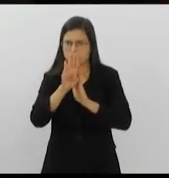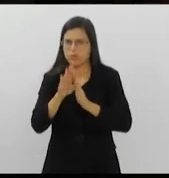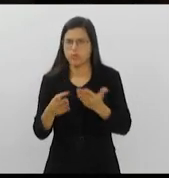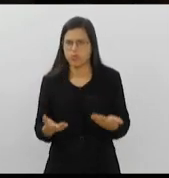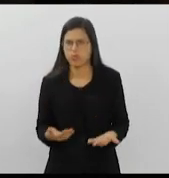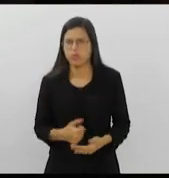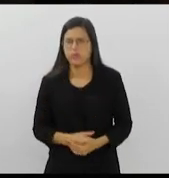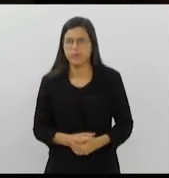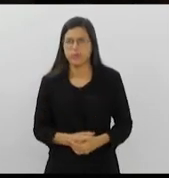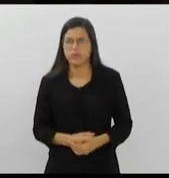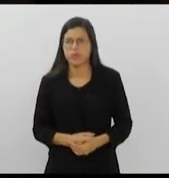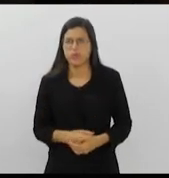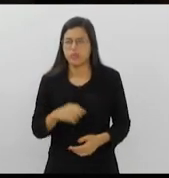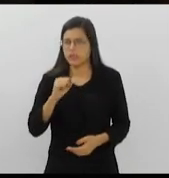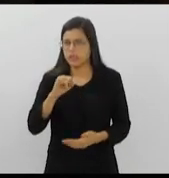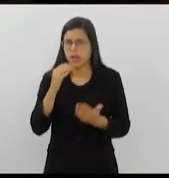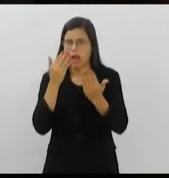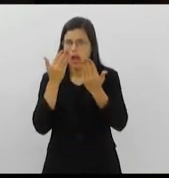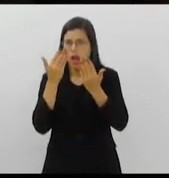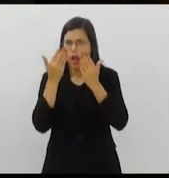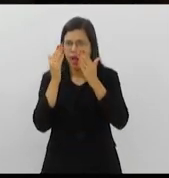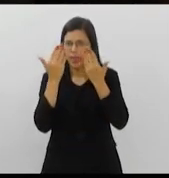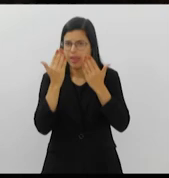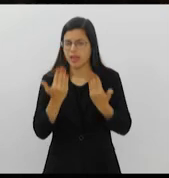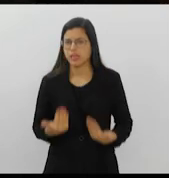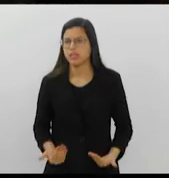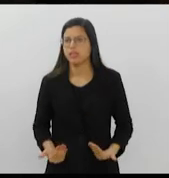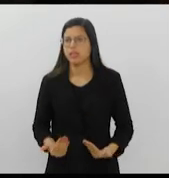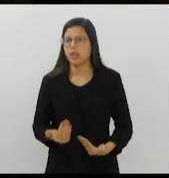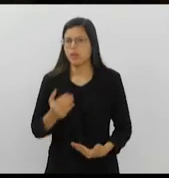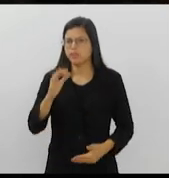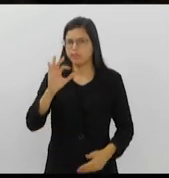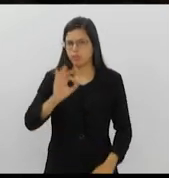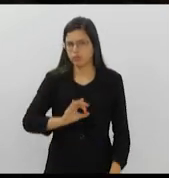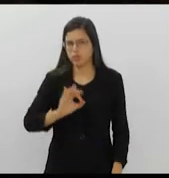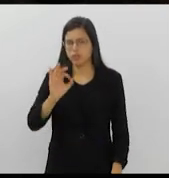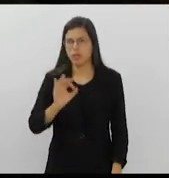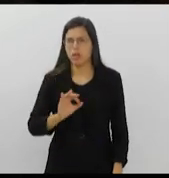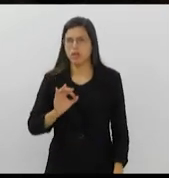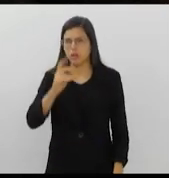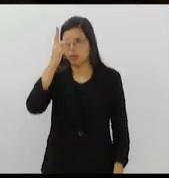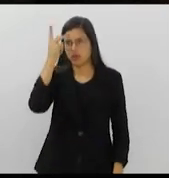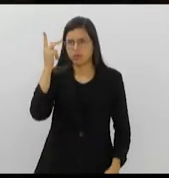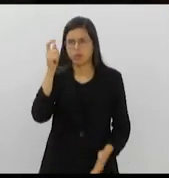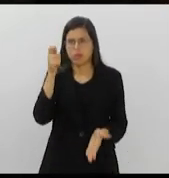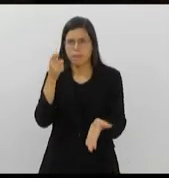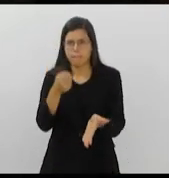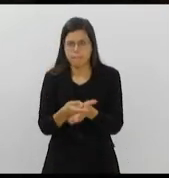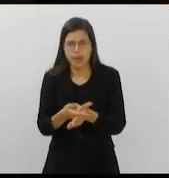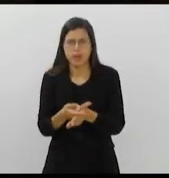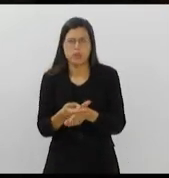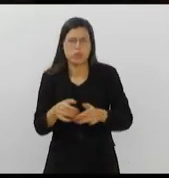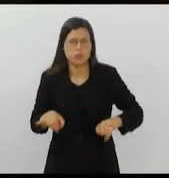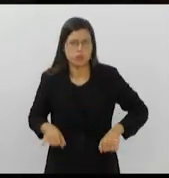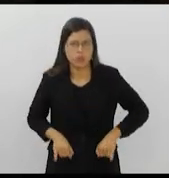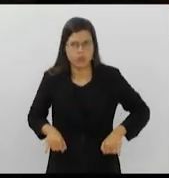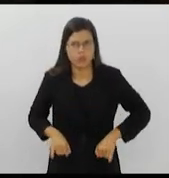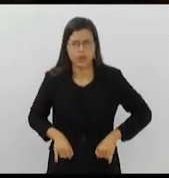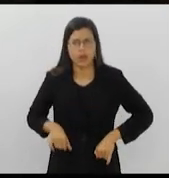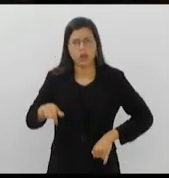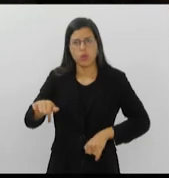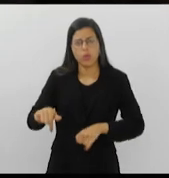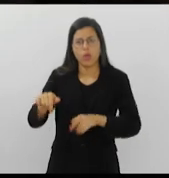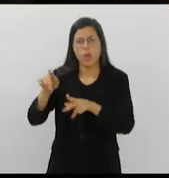gente for analisar a nível percentual. Então, quem está pagando, quem está sofrendo, é o